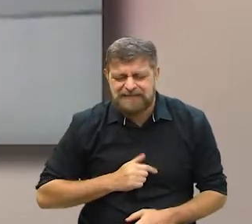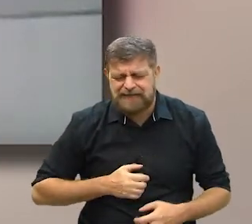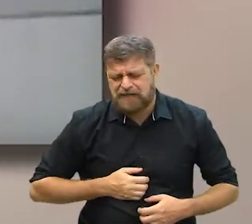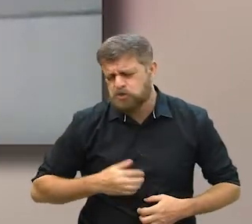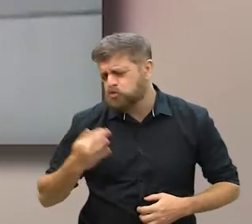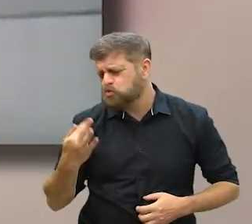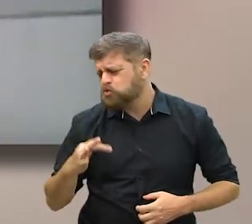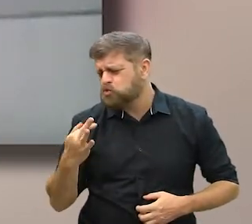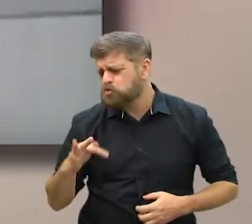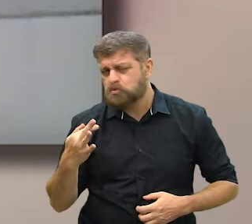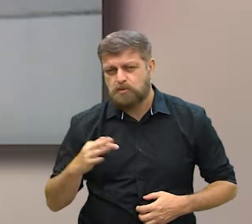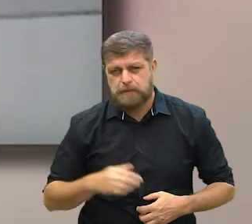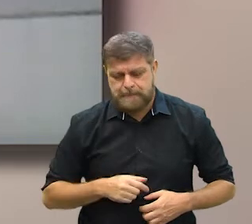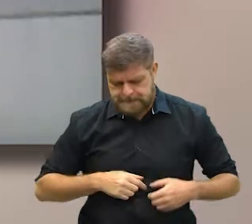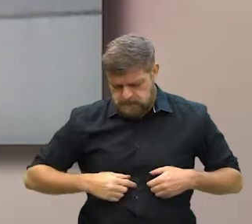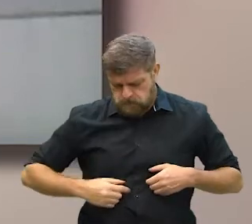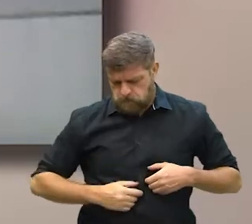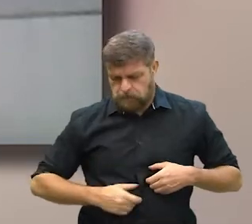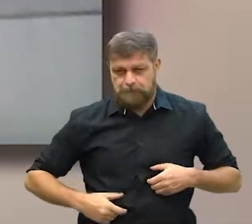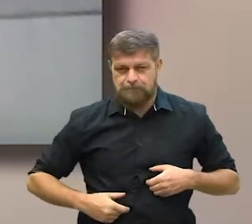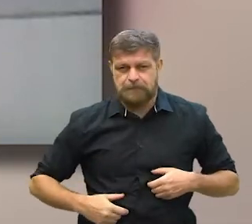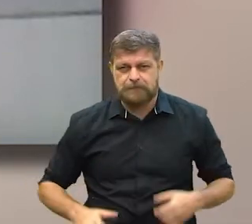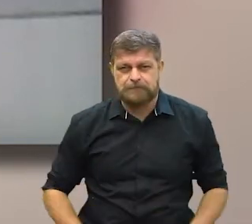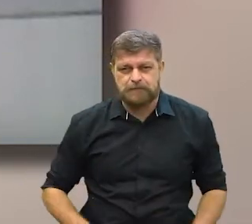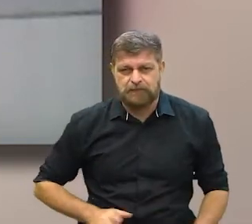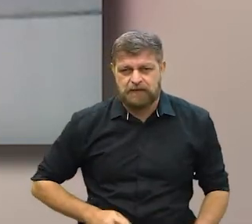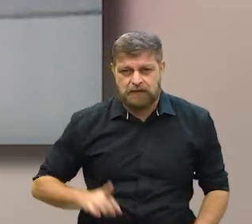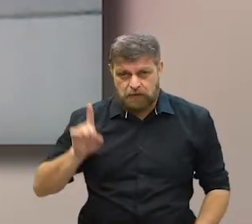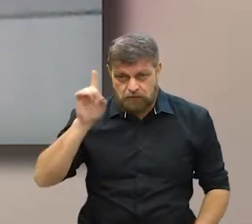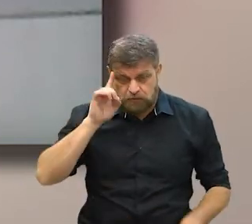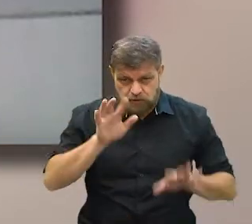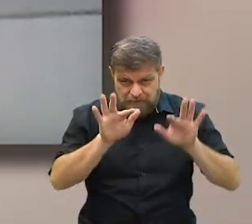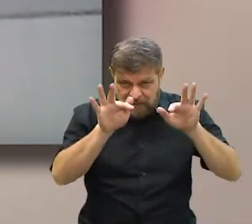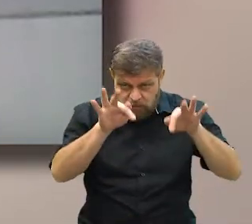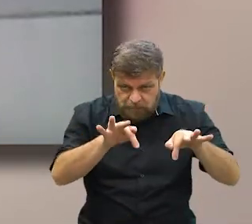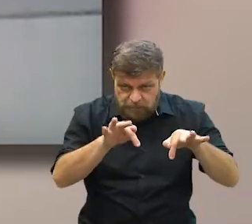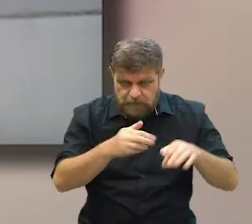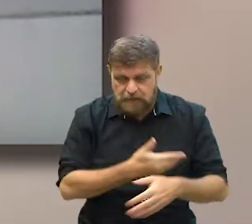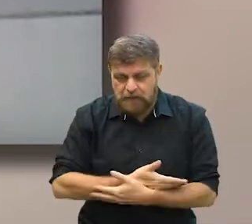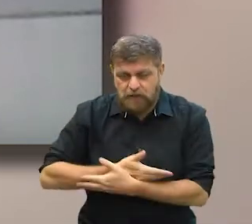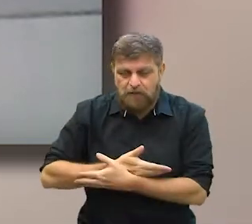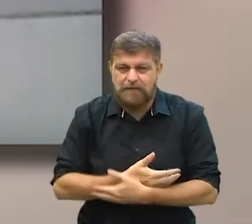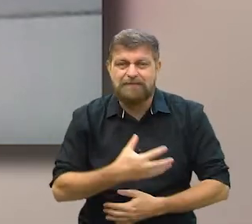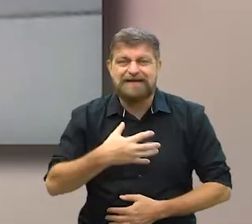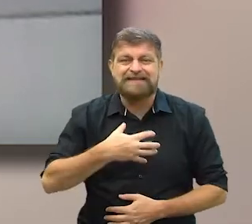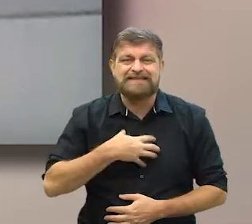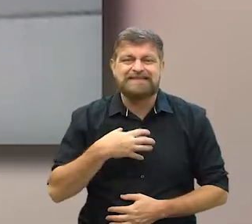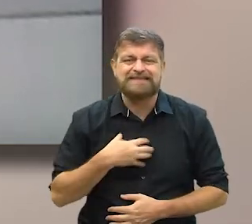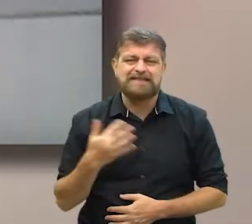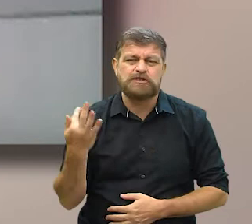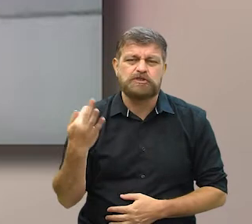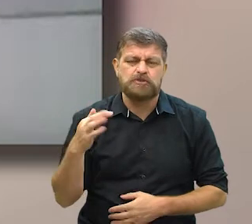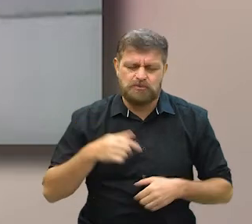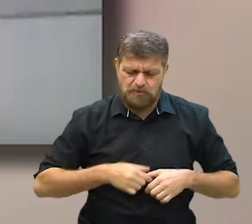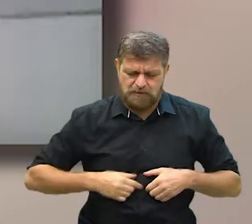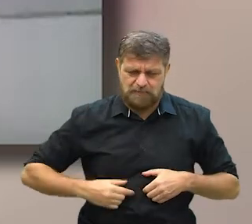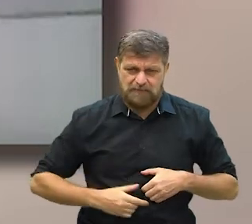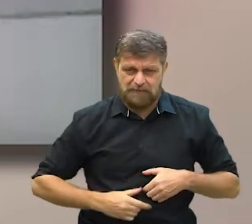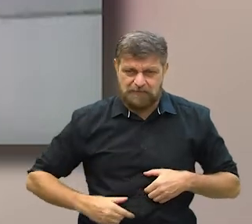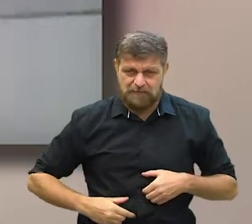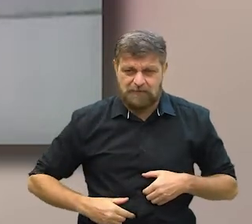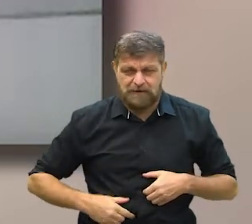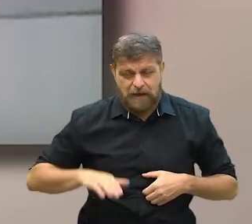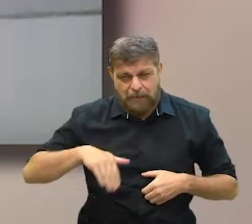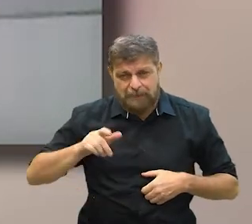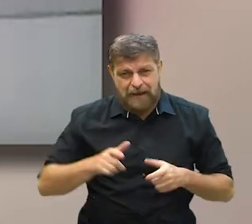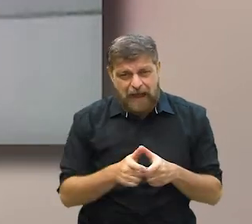algumas cólicas, né? A cólica, gente, é no final do dia, né? Vai acontecer as cólicas. É por isso que eu falo, é